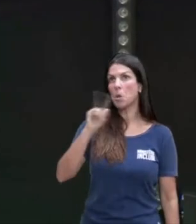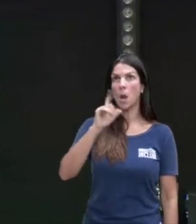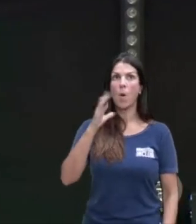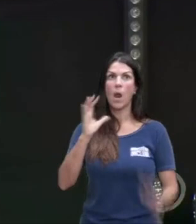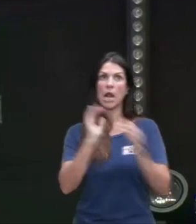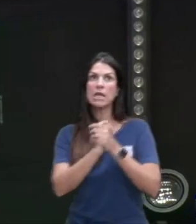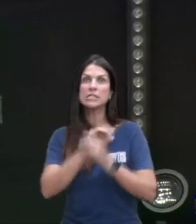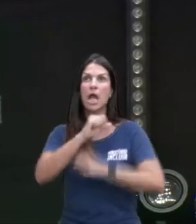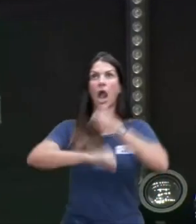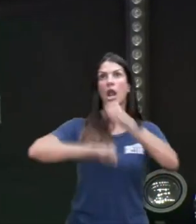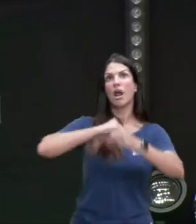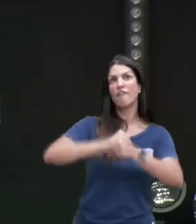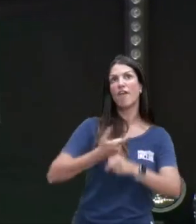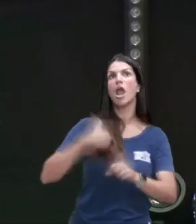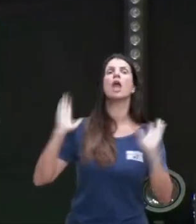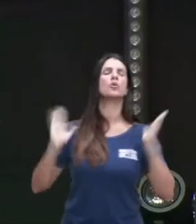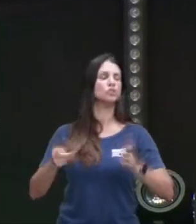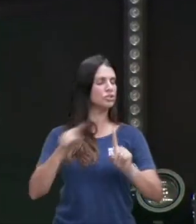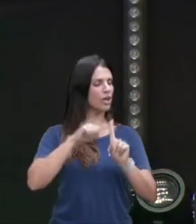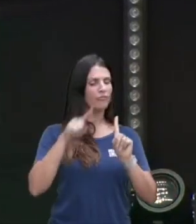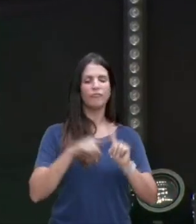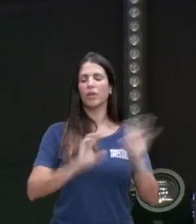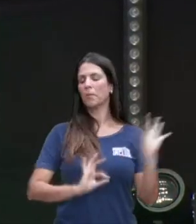tendo Grêmio Eu tenho um filho e